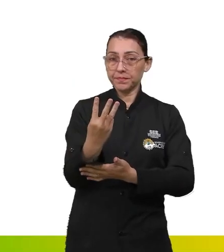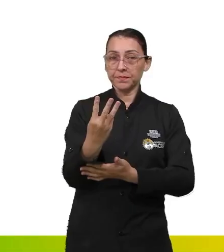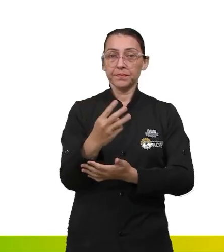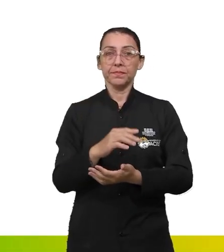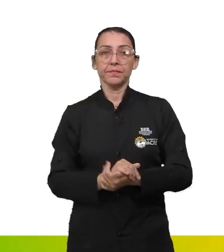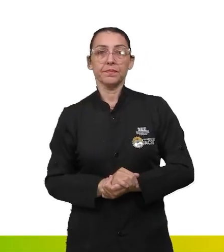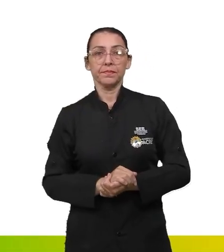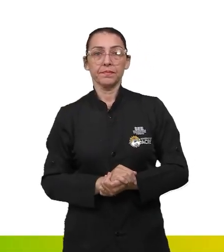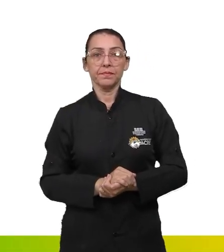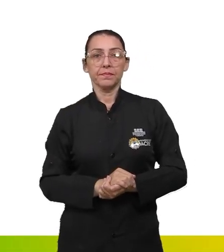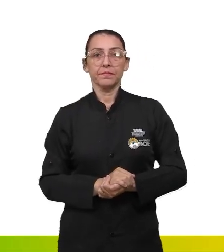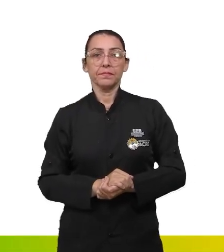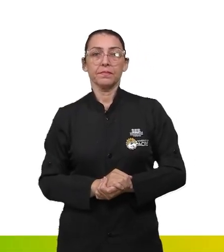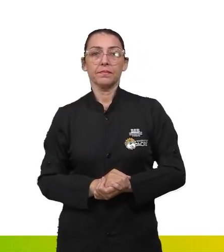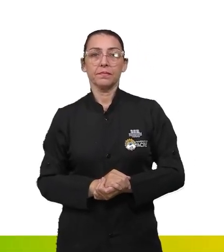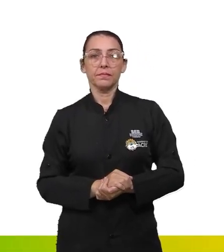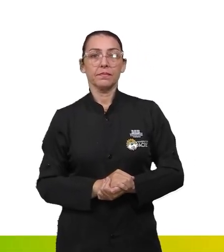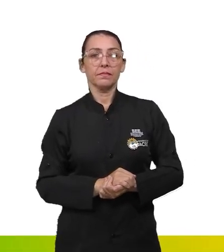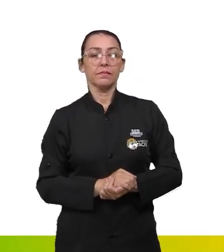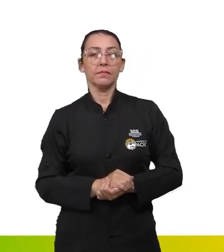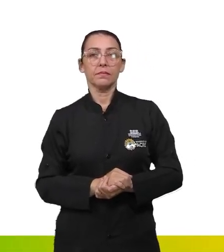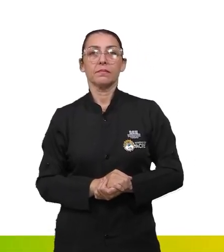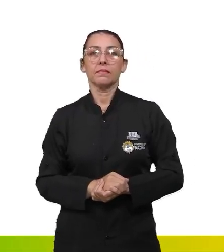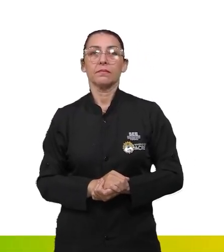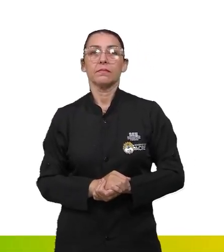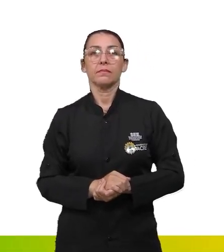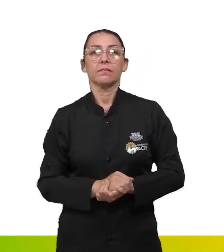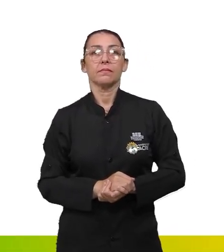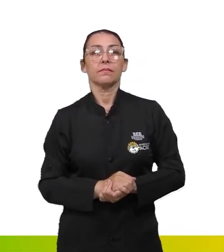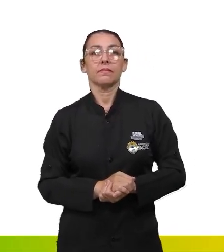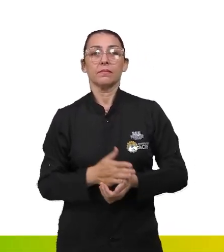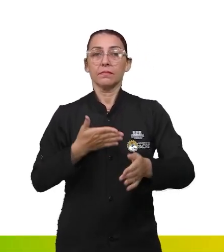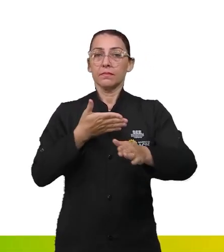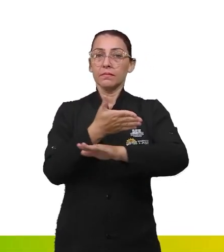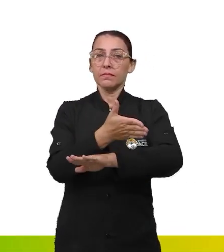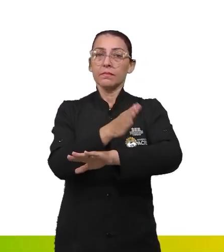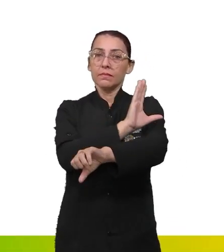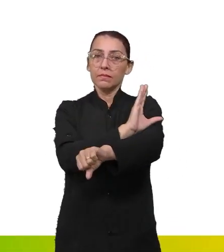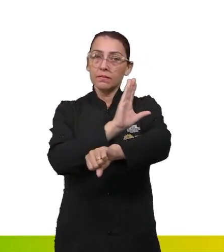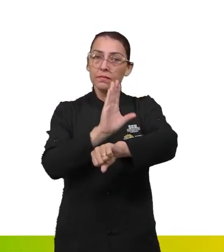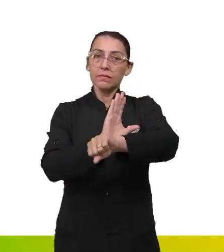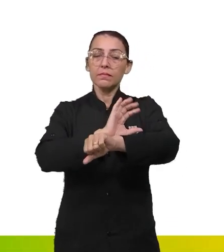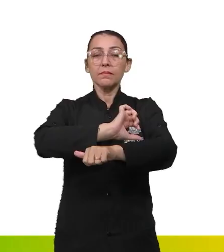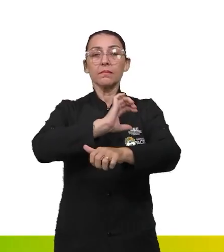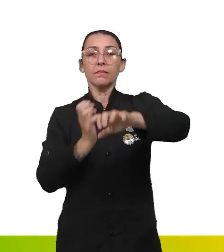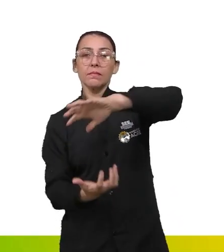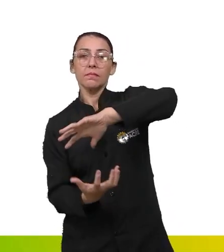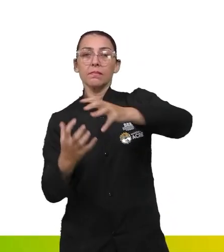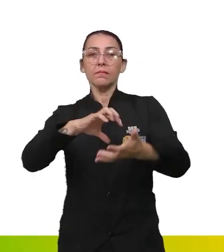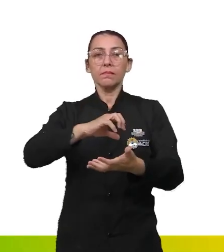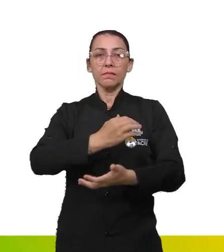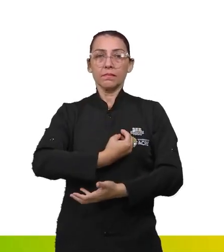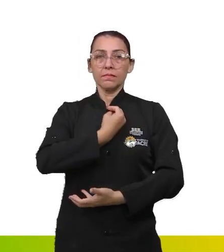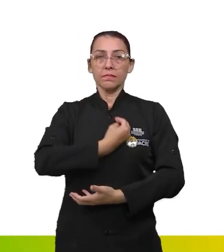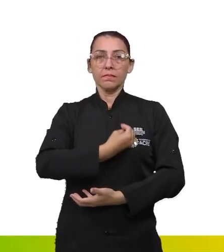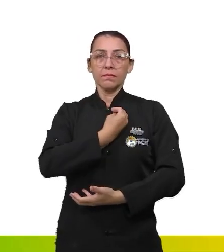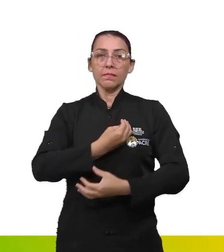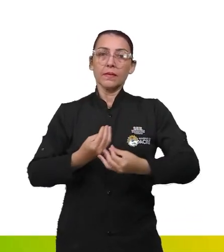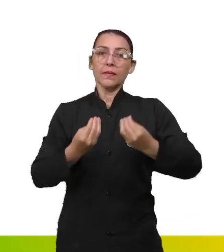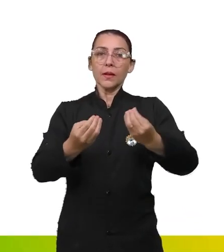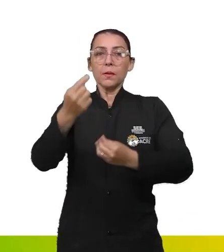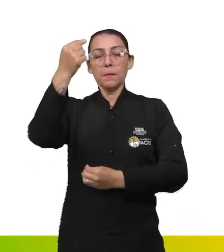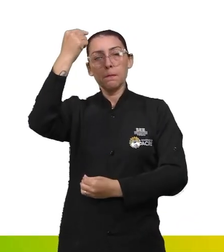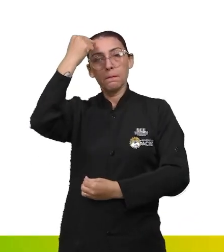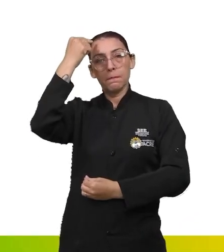marcador. Visualizem e acompanhem com bastante atenção. O acesso à cultura transforma